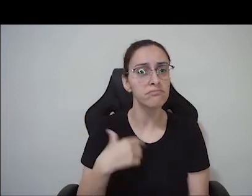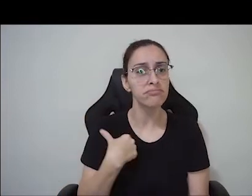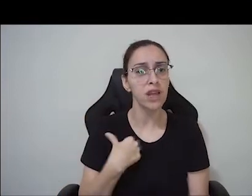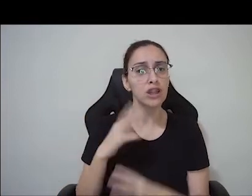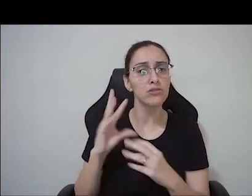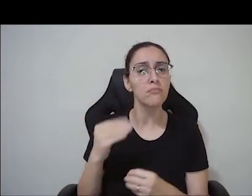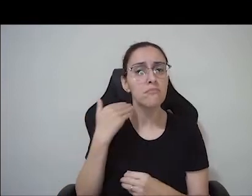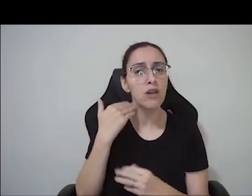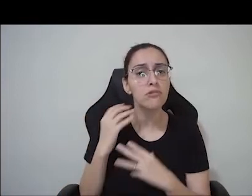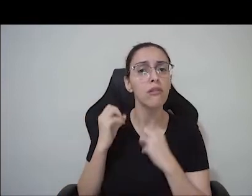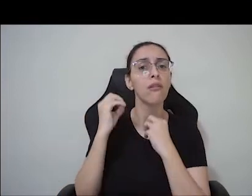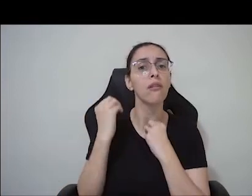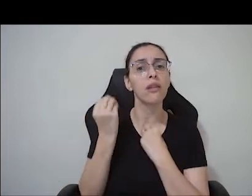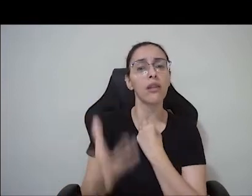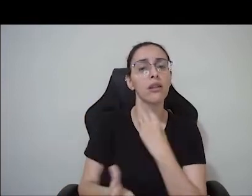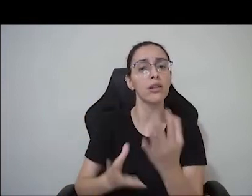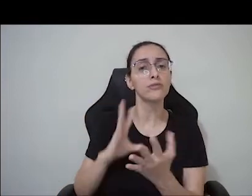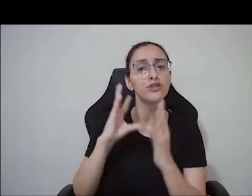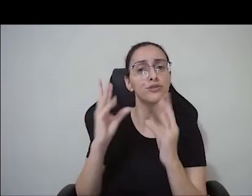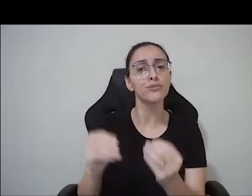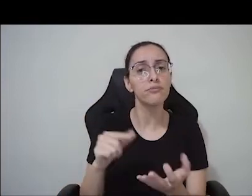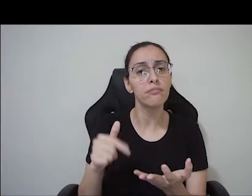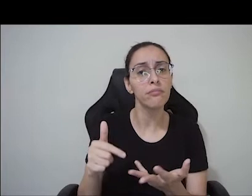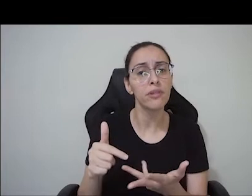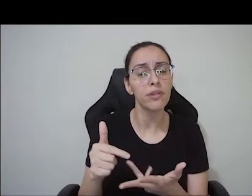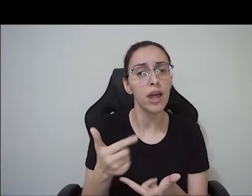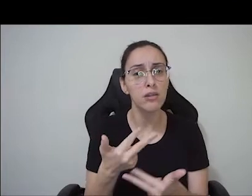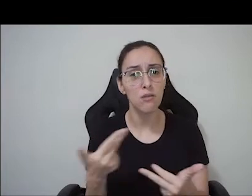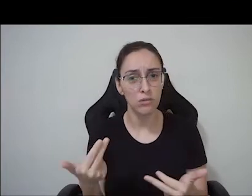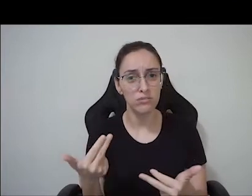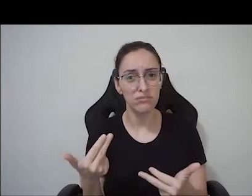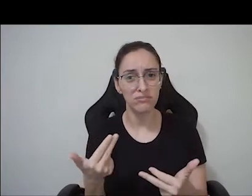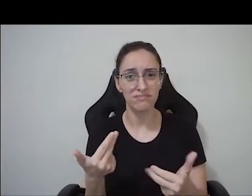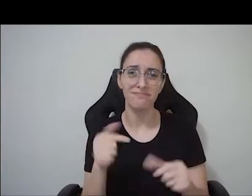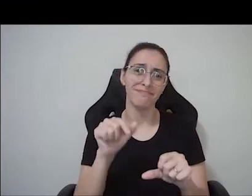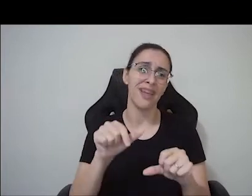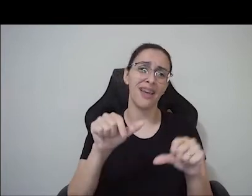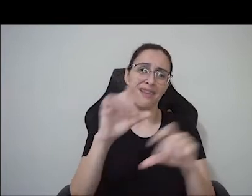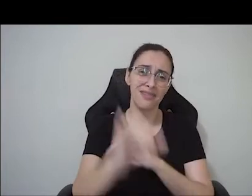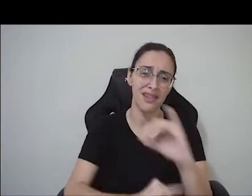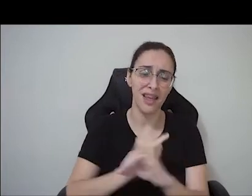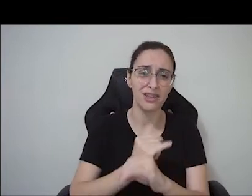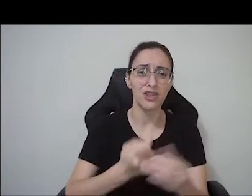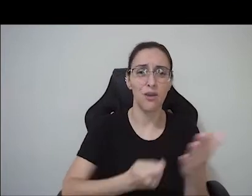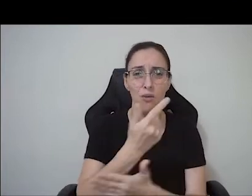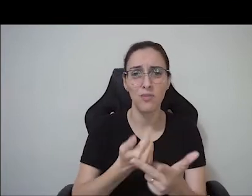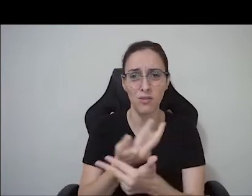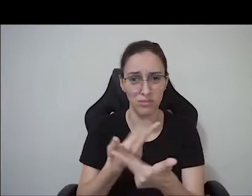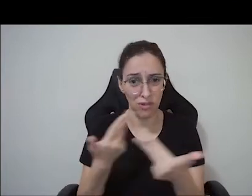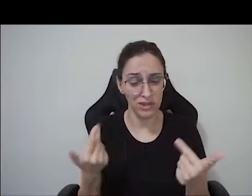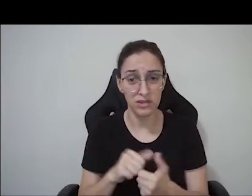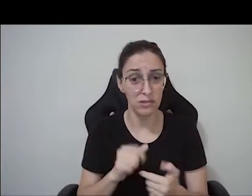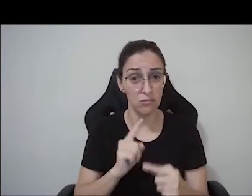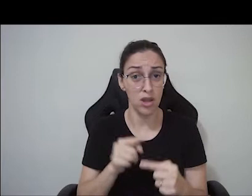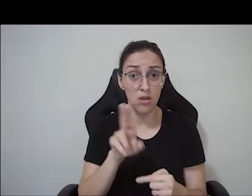bancárias, para que tu possa comprar algo no e-commerce, porque tu não sabe como